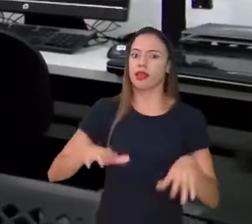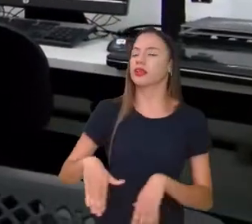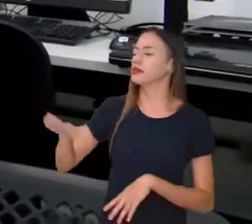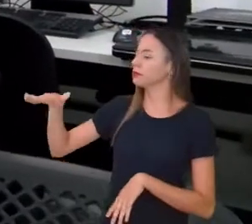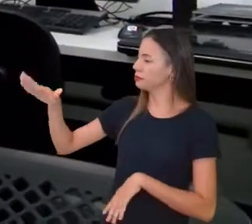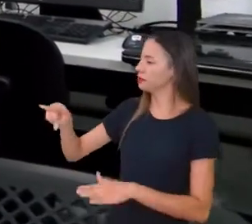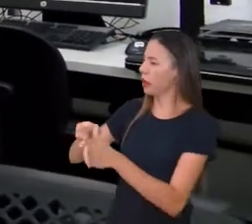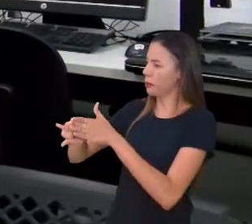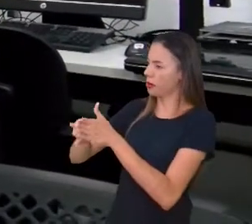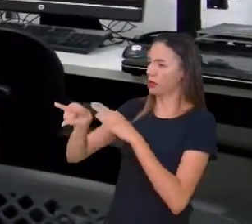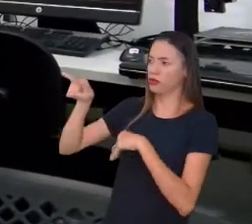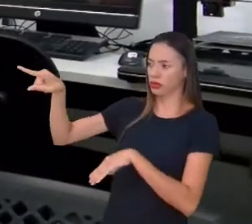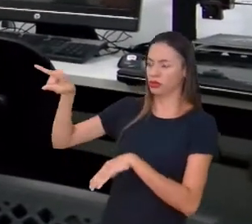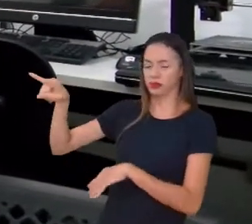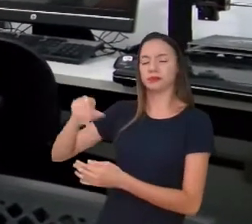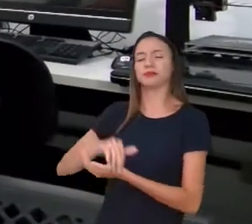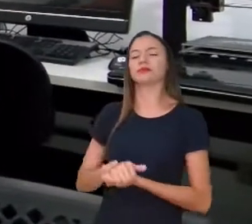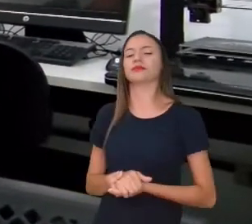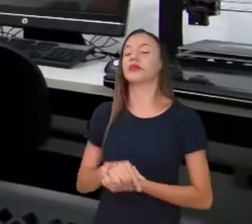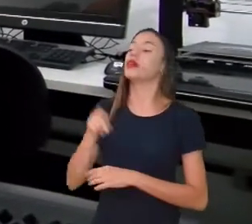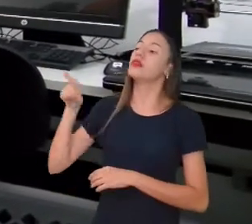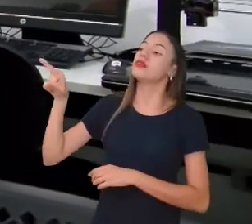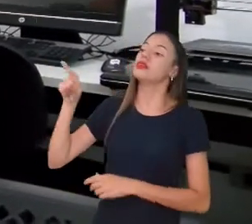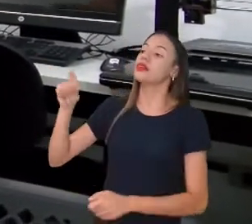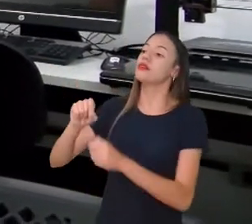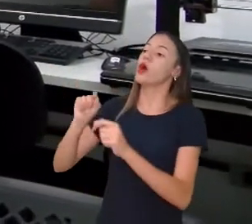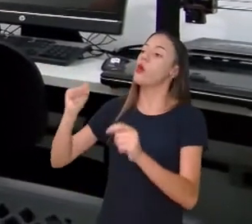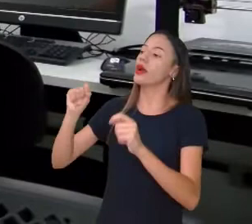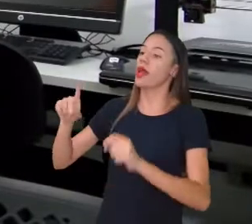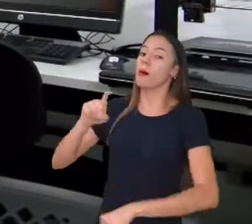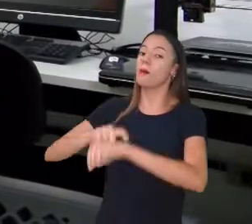você. E a você também, Tiago. O que é que você faz assim que acorda?